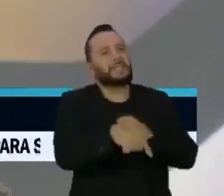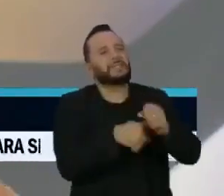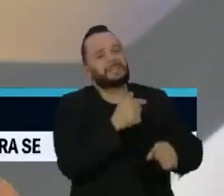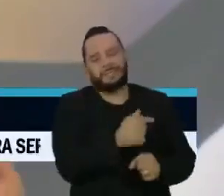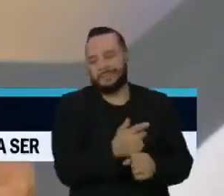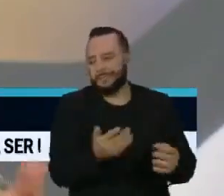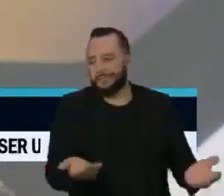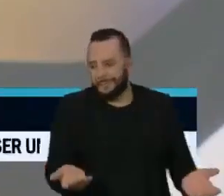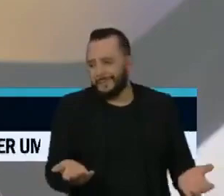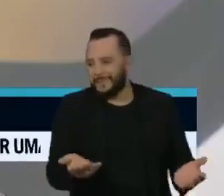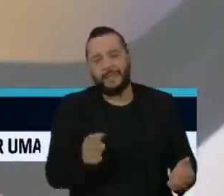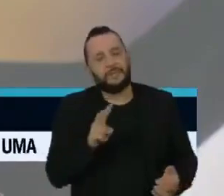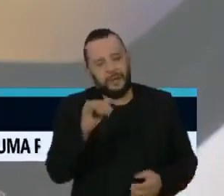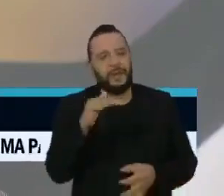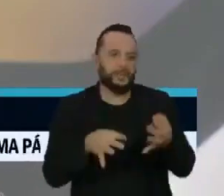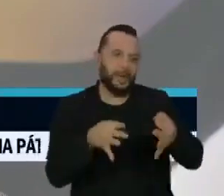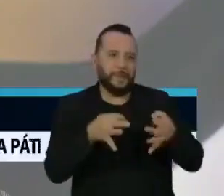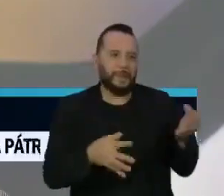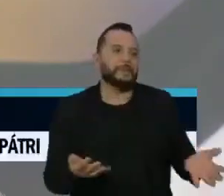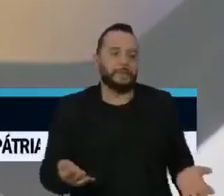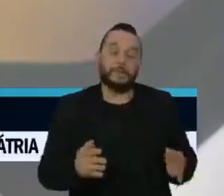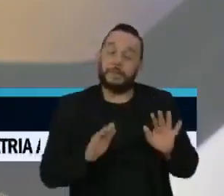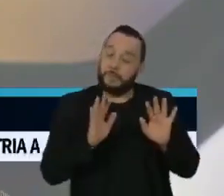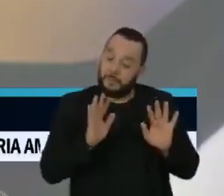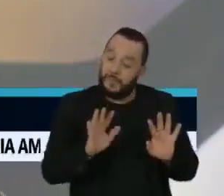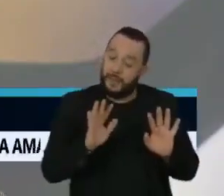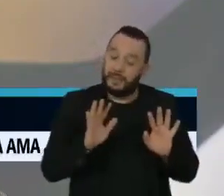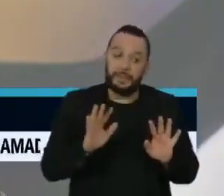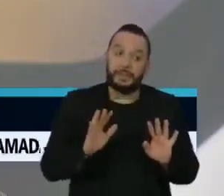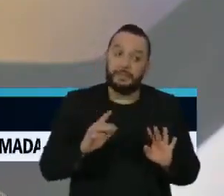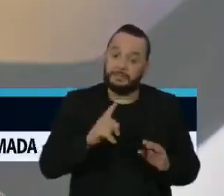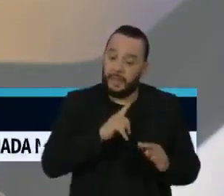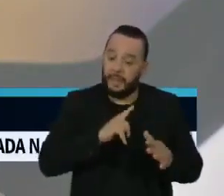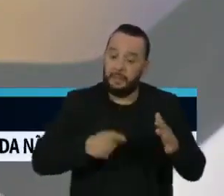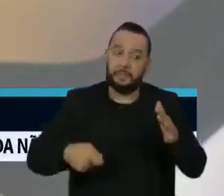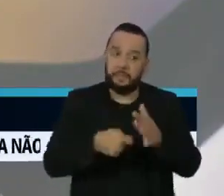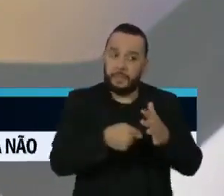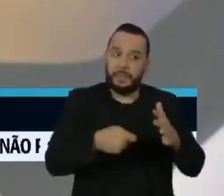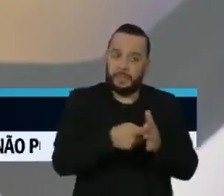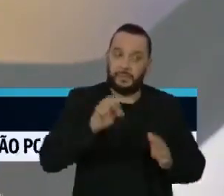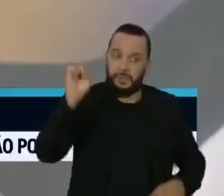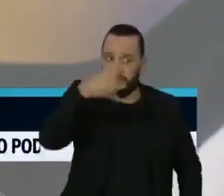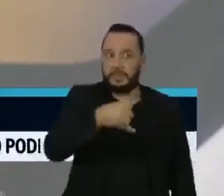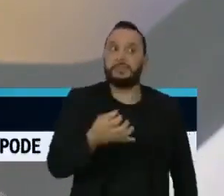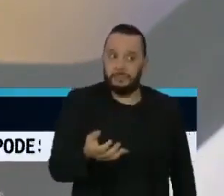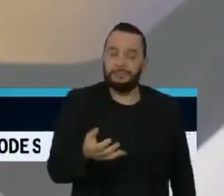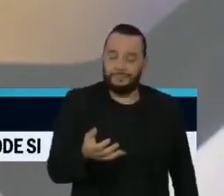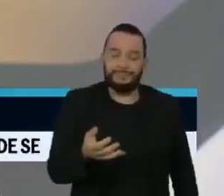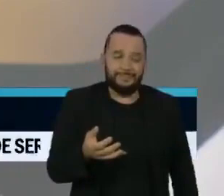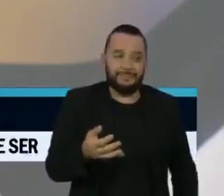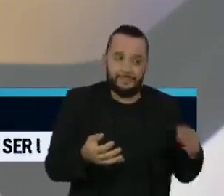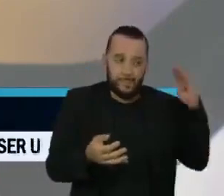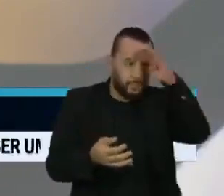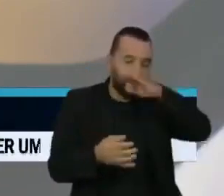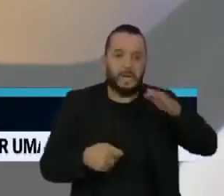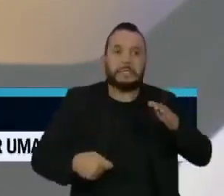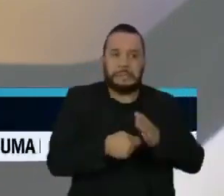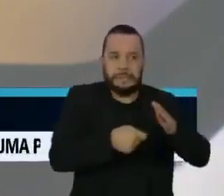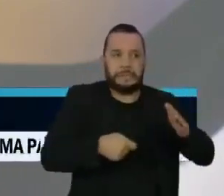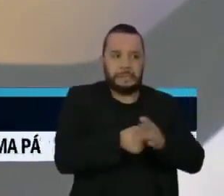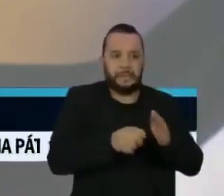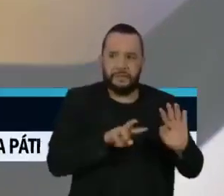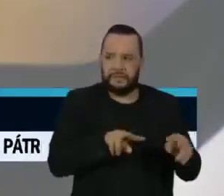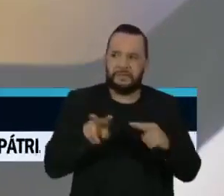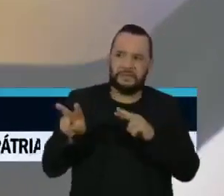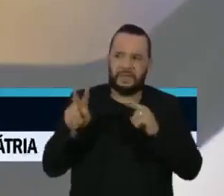ele é limitado mas há um efeito simbólico sim da pressão né de do registro disso tudo e eu acrescento o